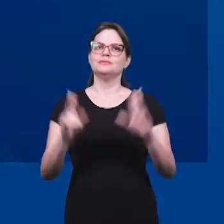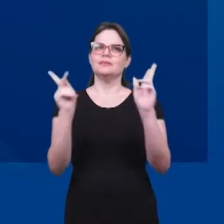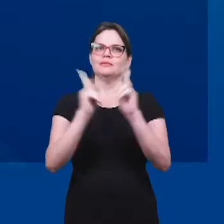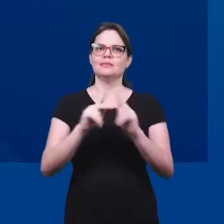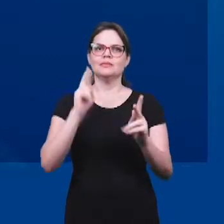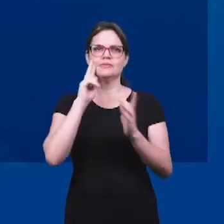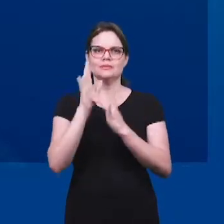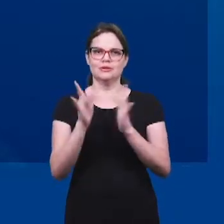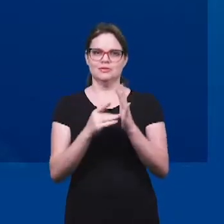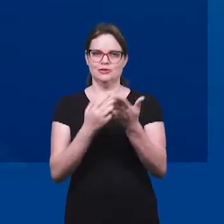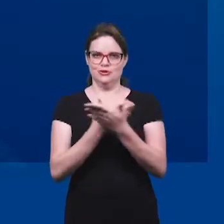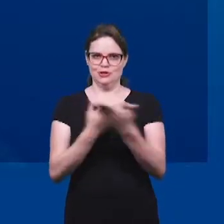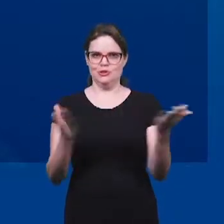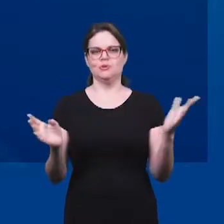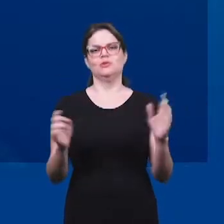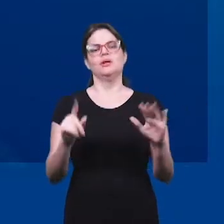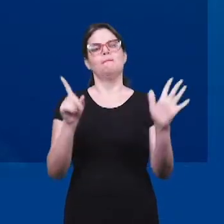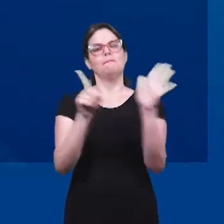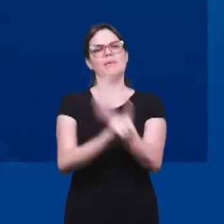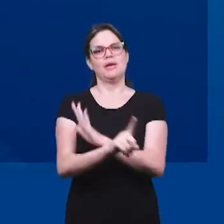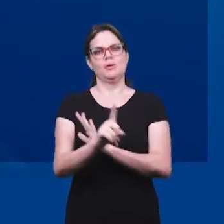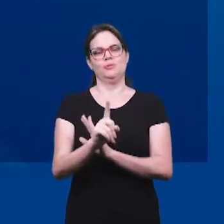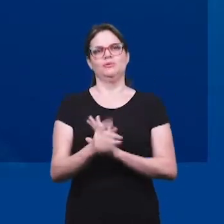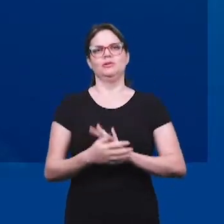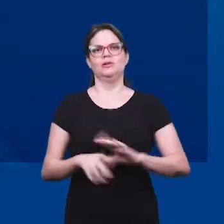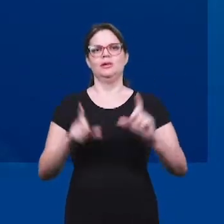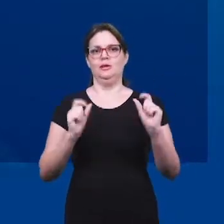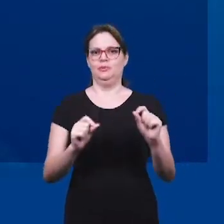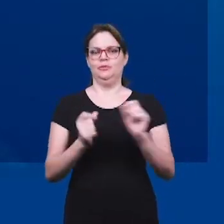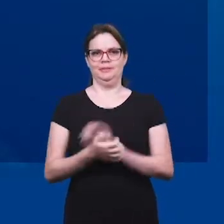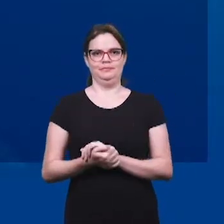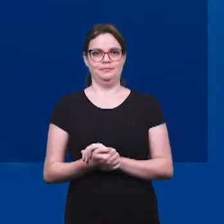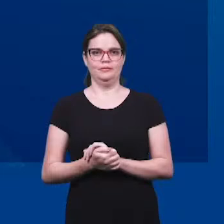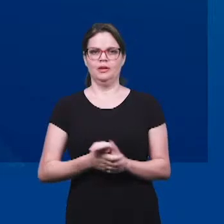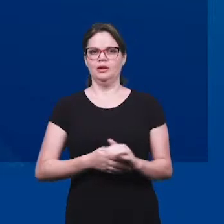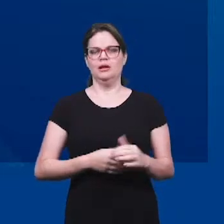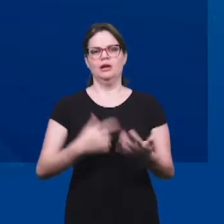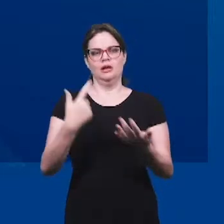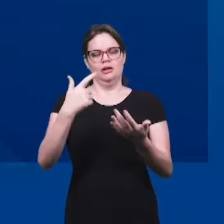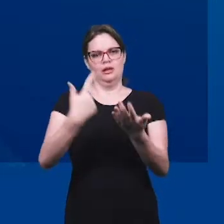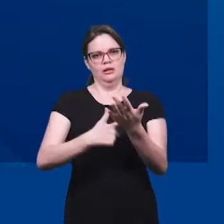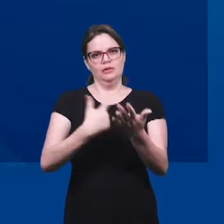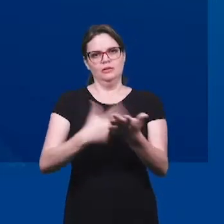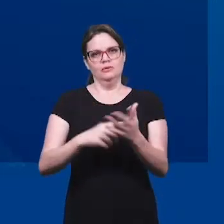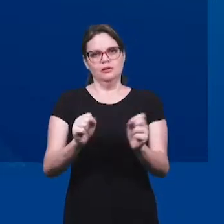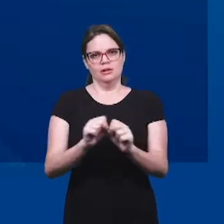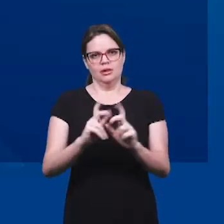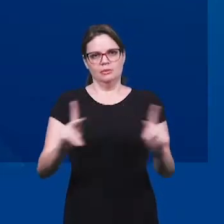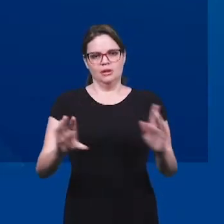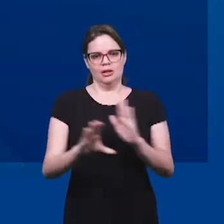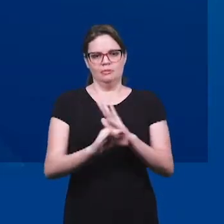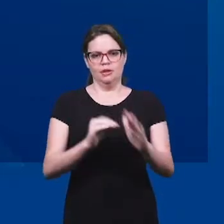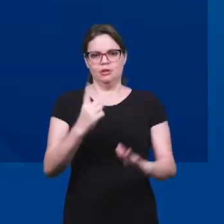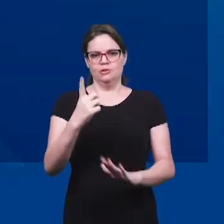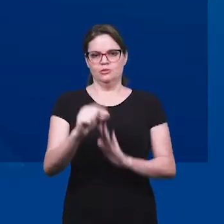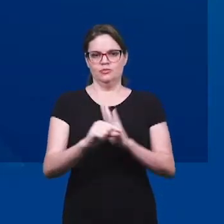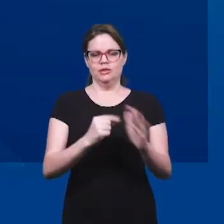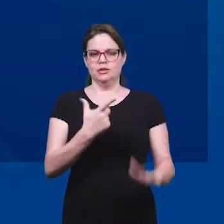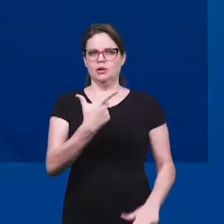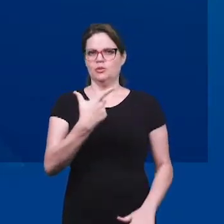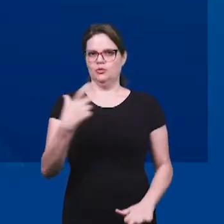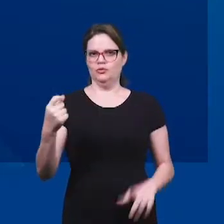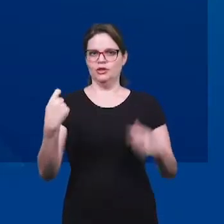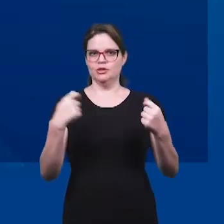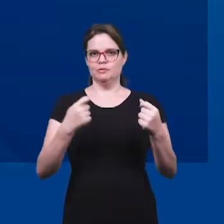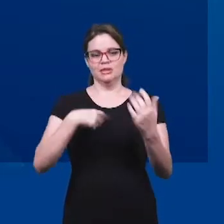dos intermediários diz assim: lendo Apocalipse, capítulo 1, verso 2,